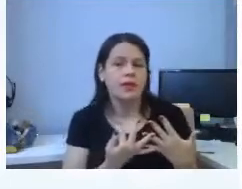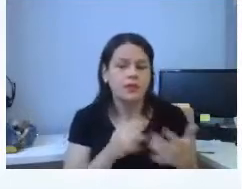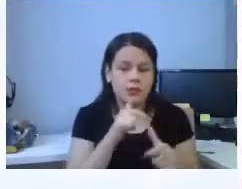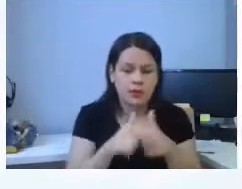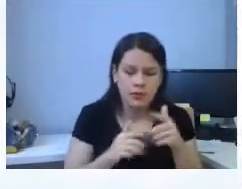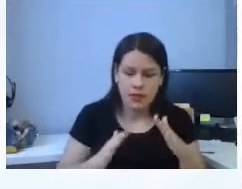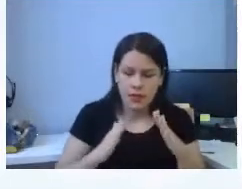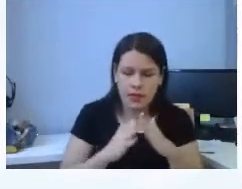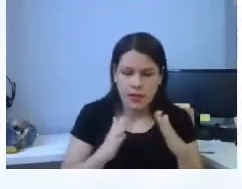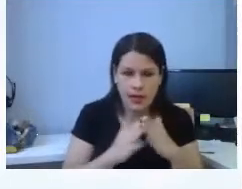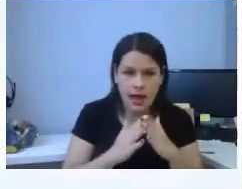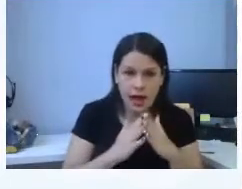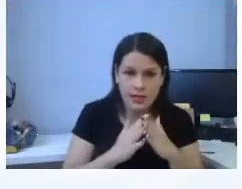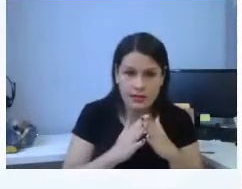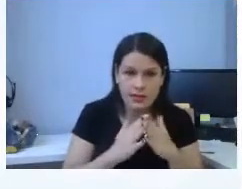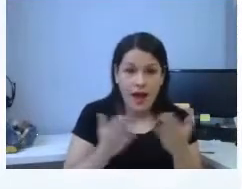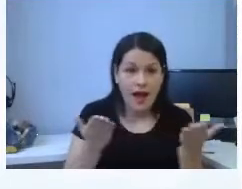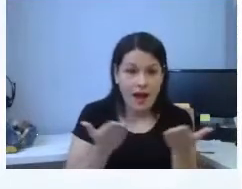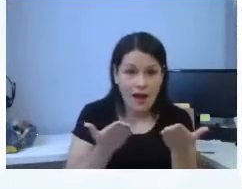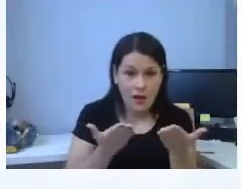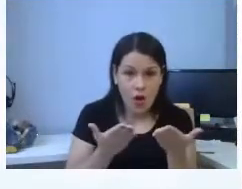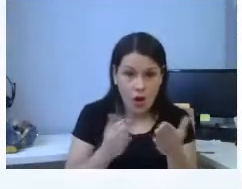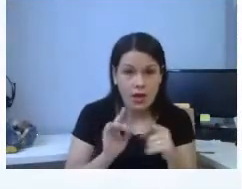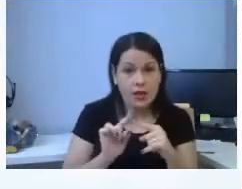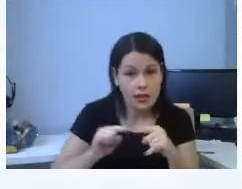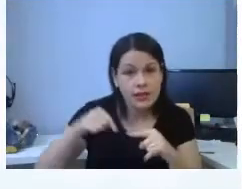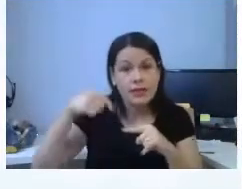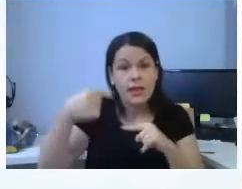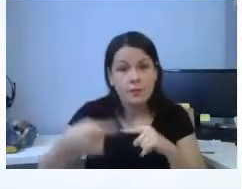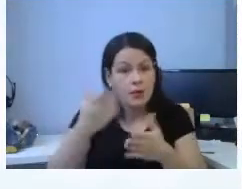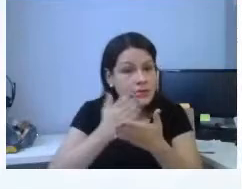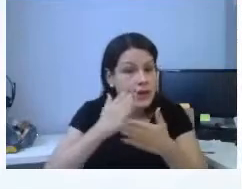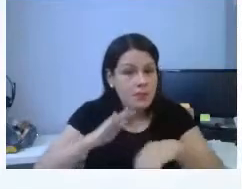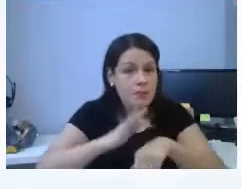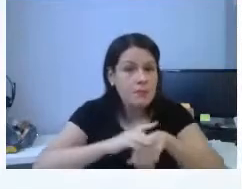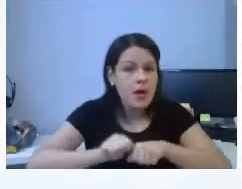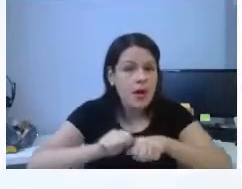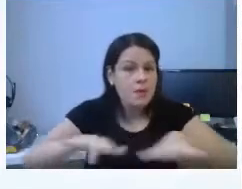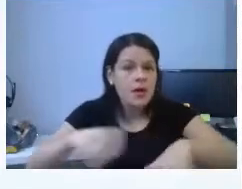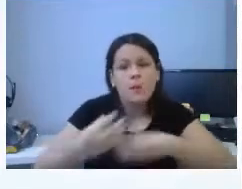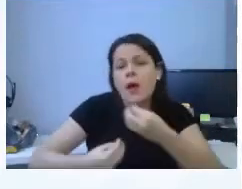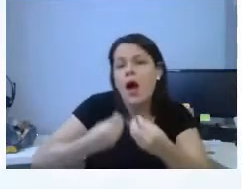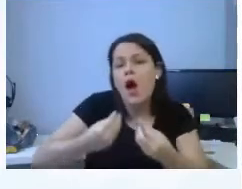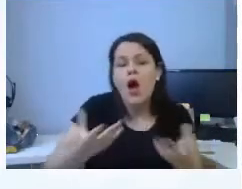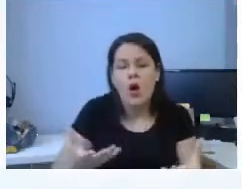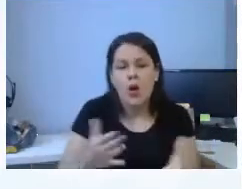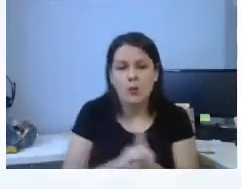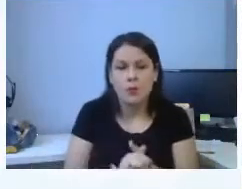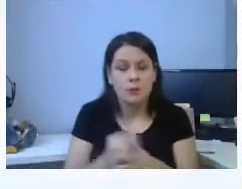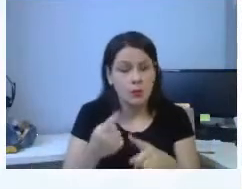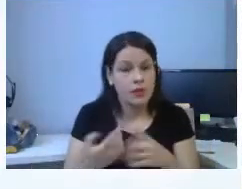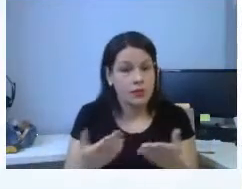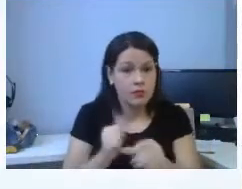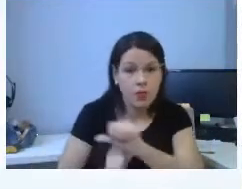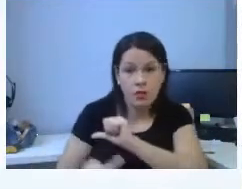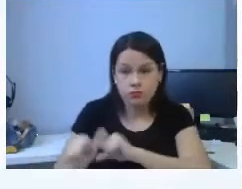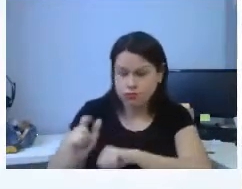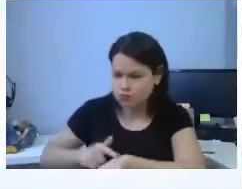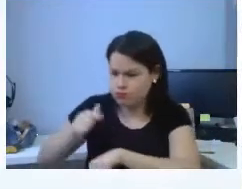teletrabalho durante e após a pandemia, né? E mostra justamente que esta mudança abrupta, né, que